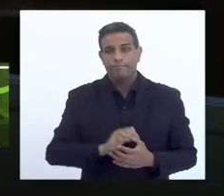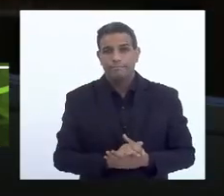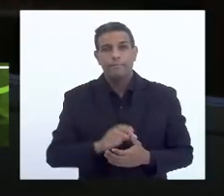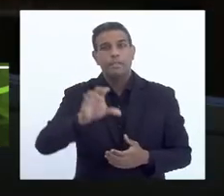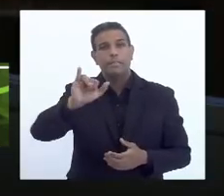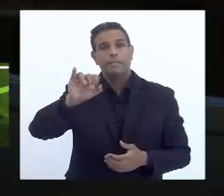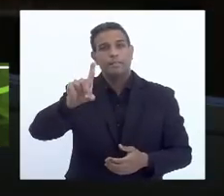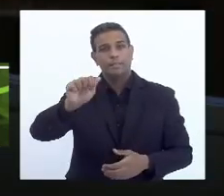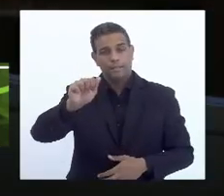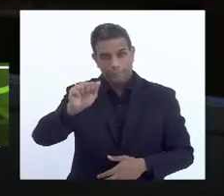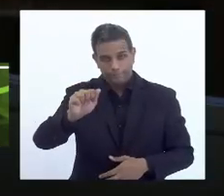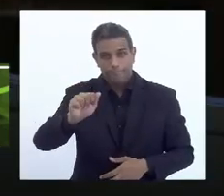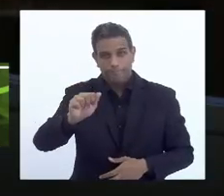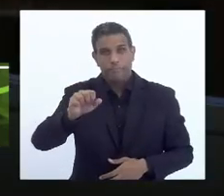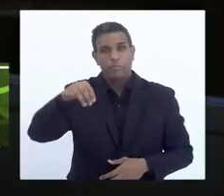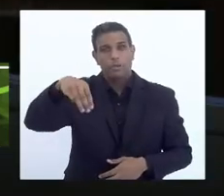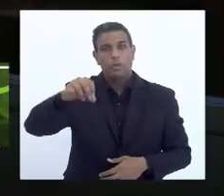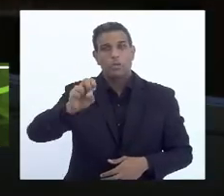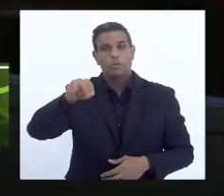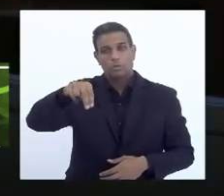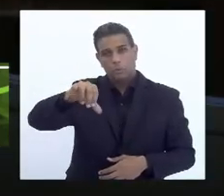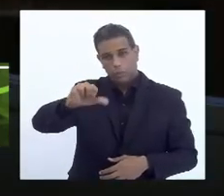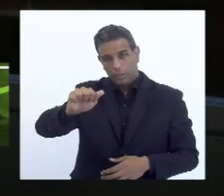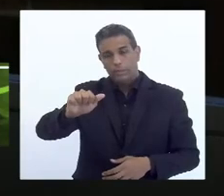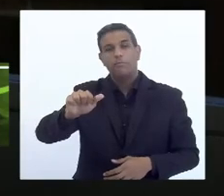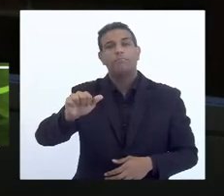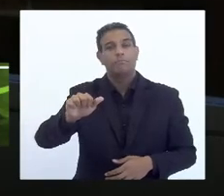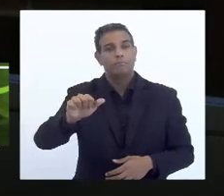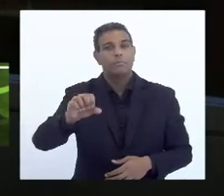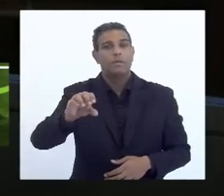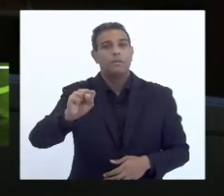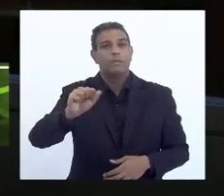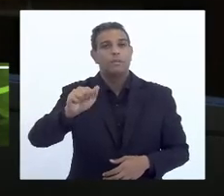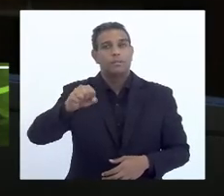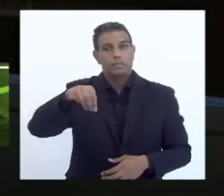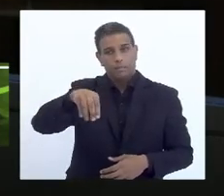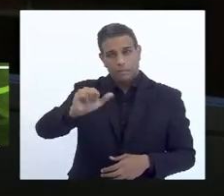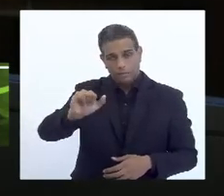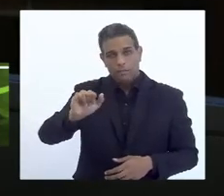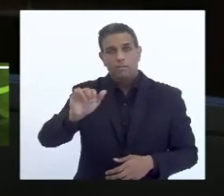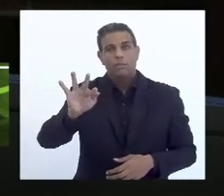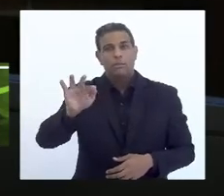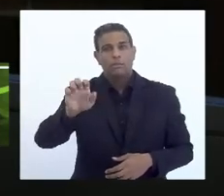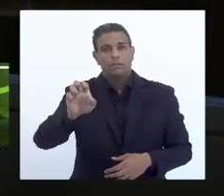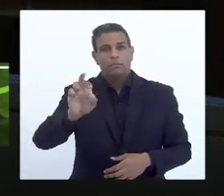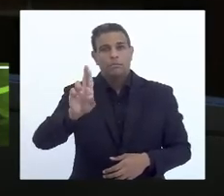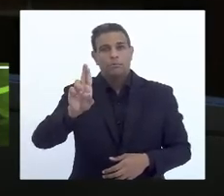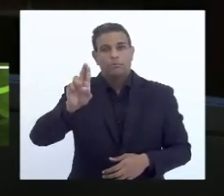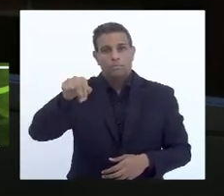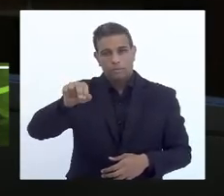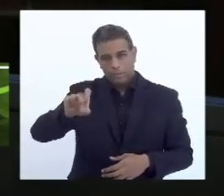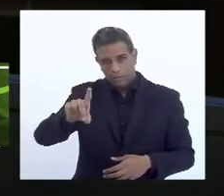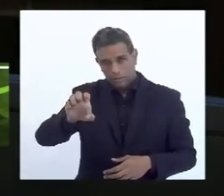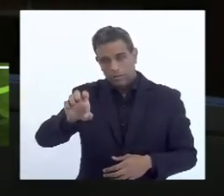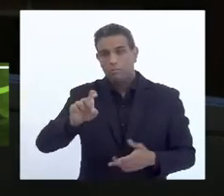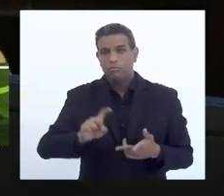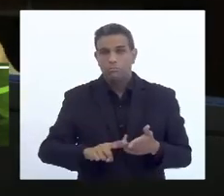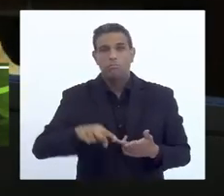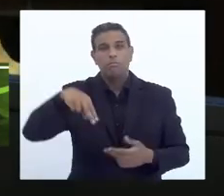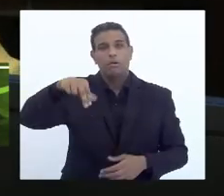Cida Falabella, Mônica Seixas, Sâmia Bonfim, Fernanda Merchiona e